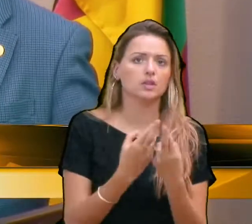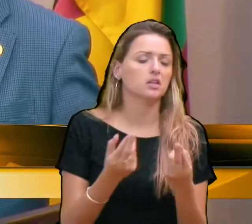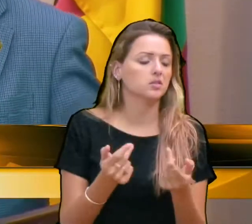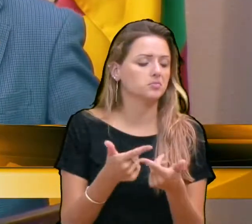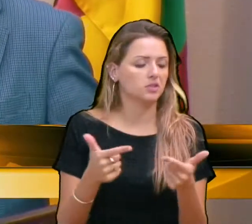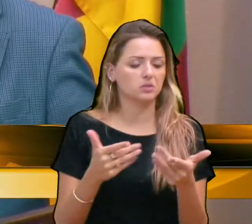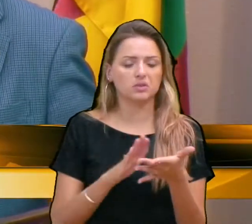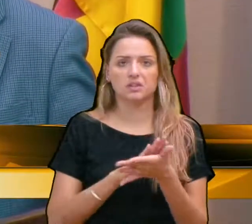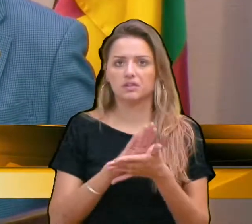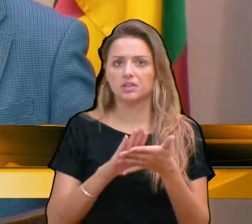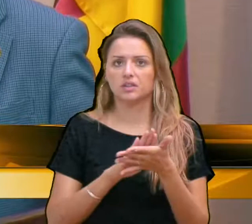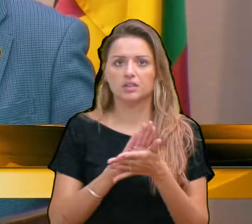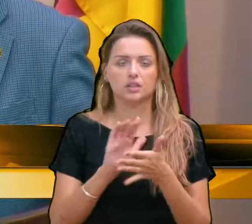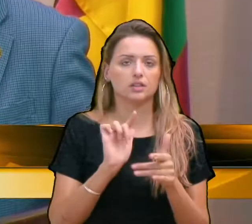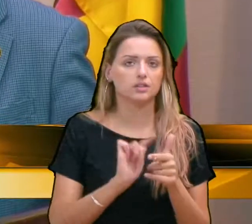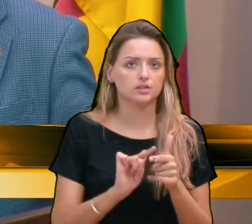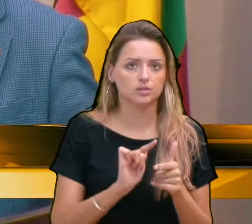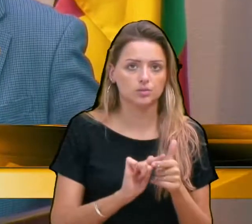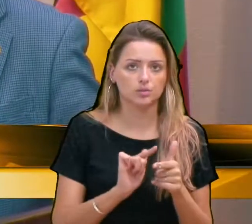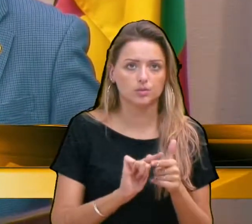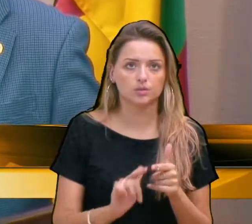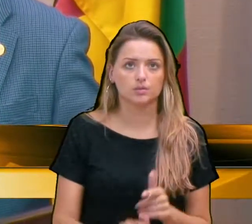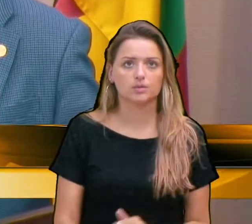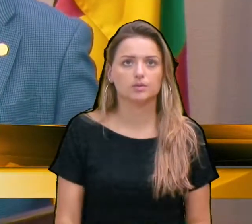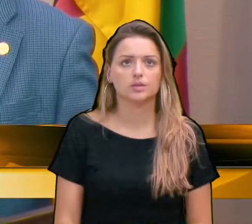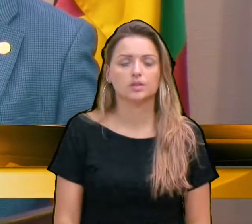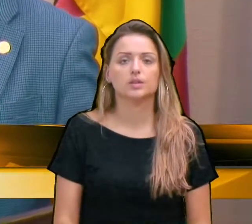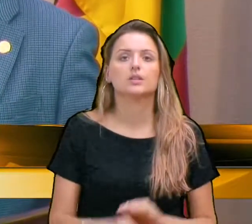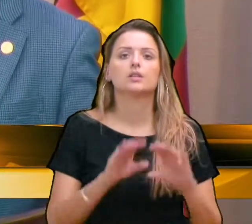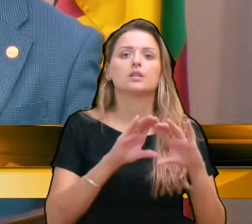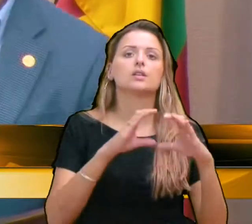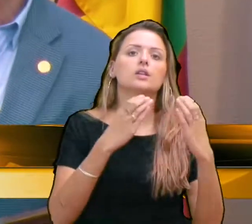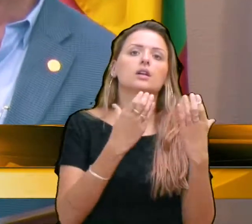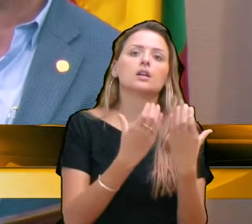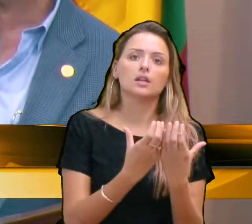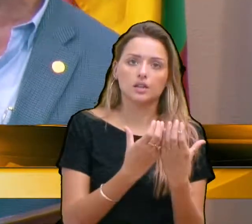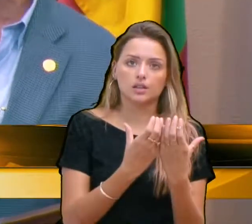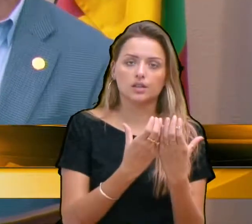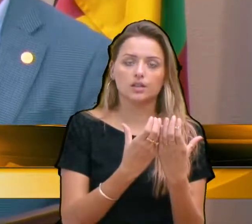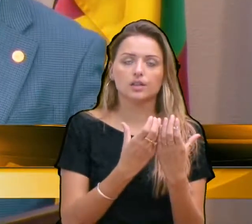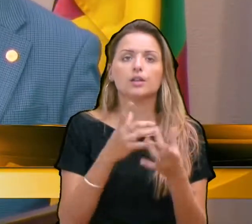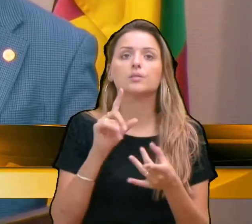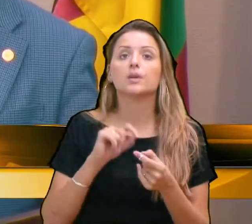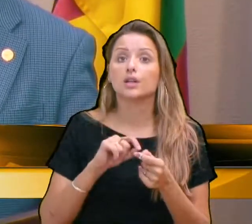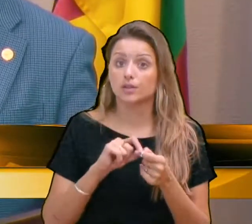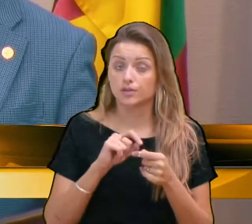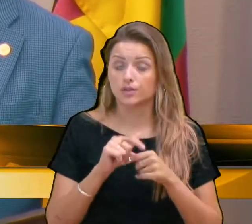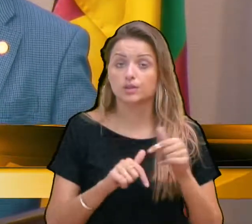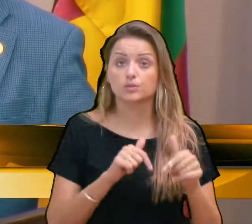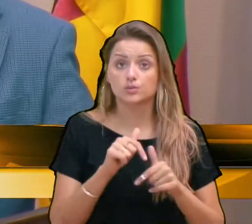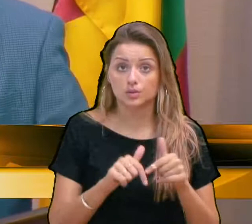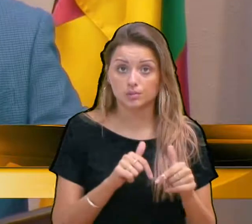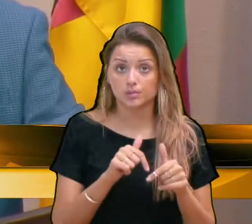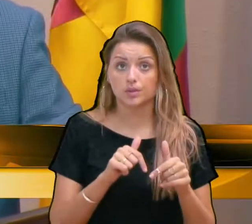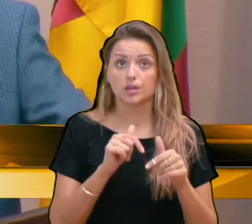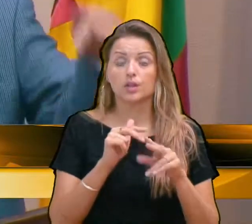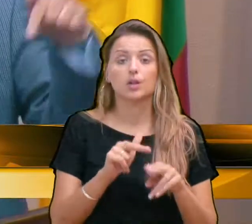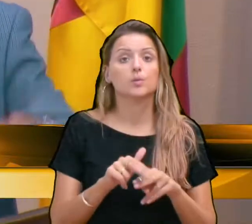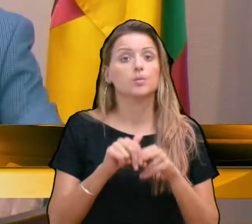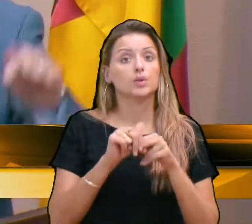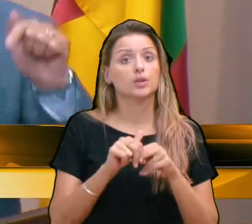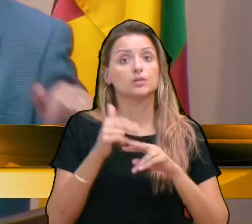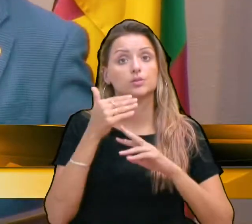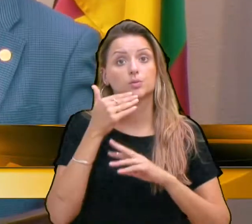absolutamente nenhum problema. E a Câmara fez esse trabalho por uma solicitação